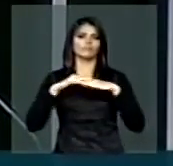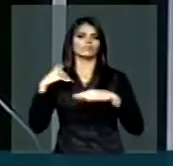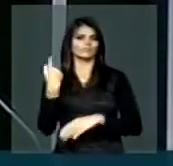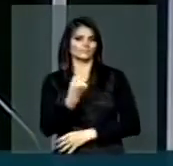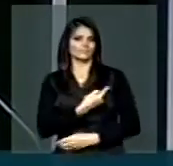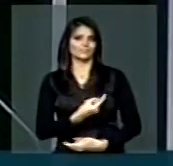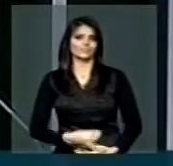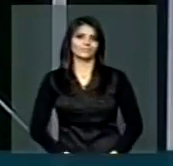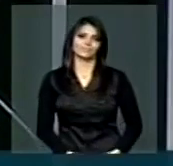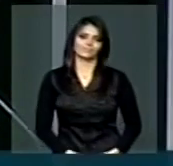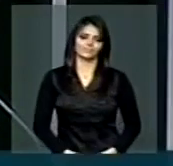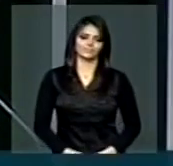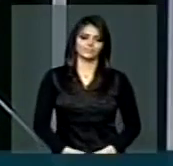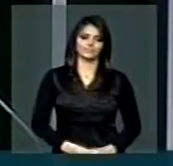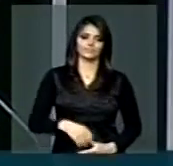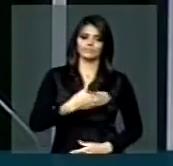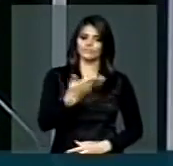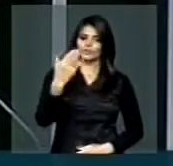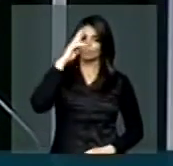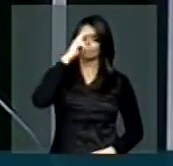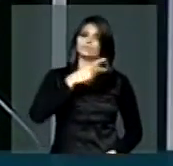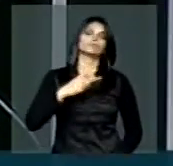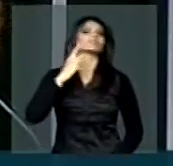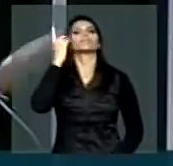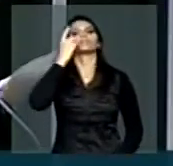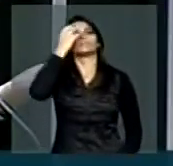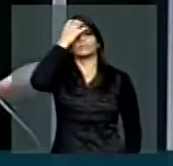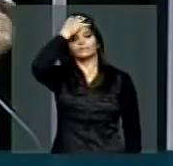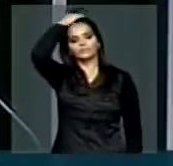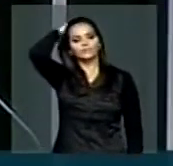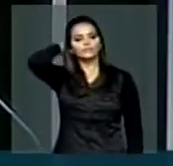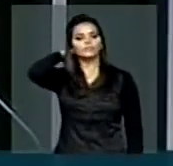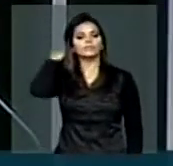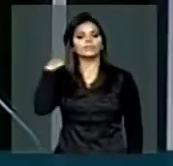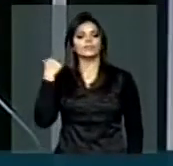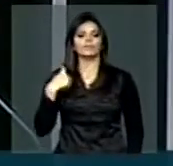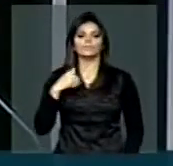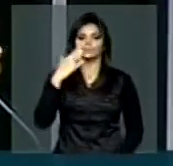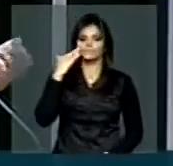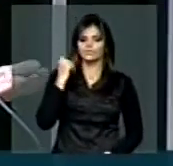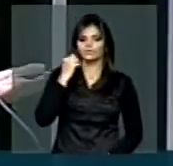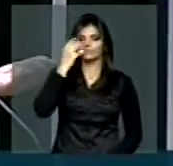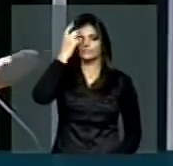Por isso, senhores deputados, eu sei que